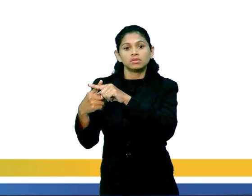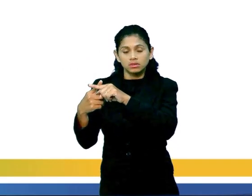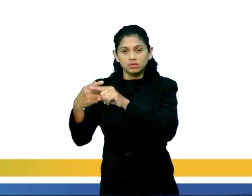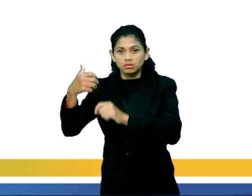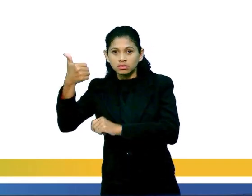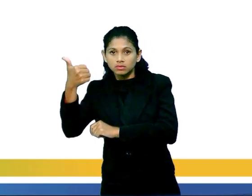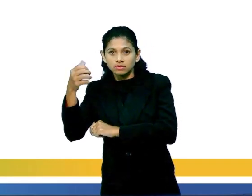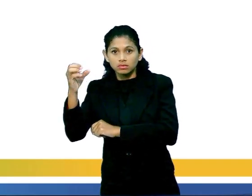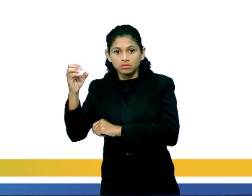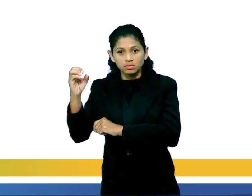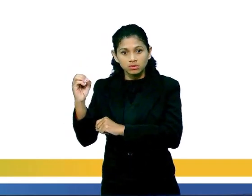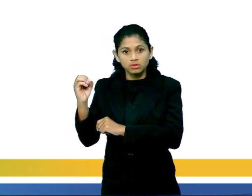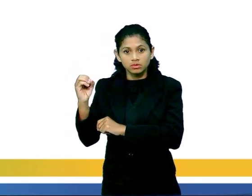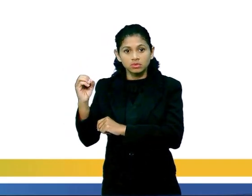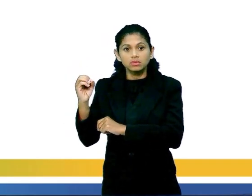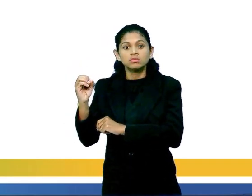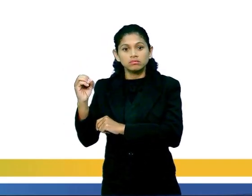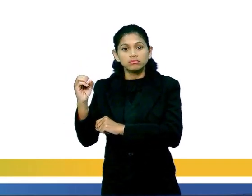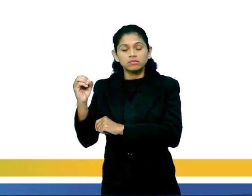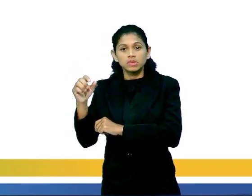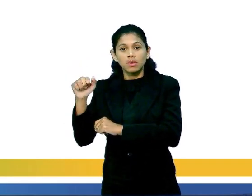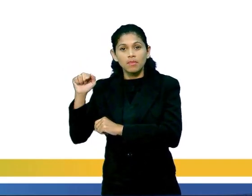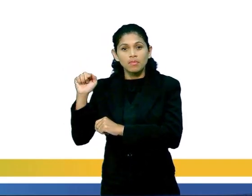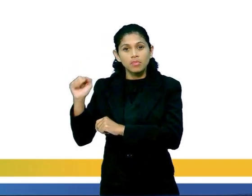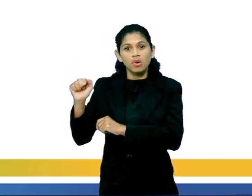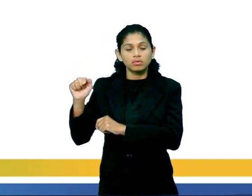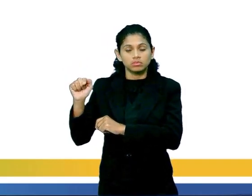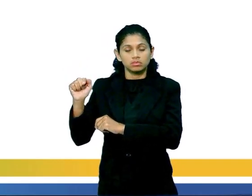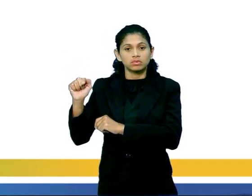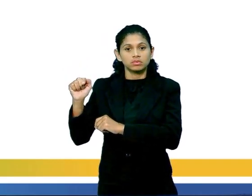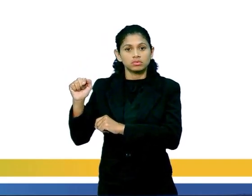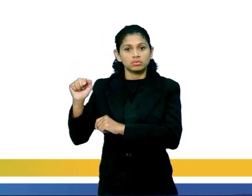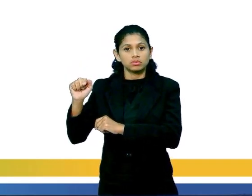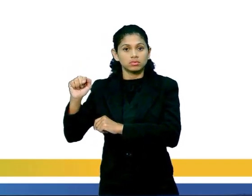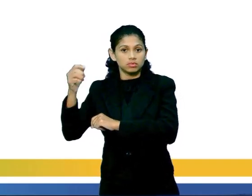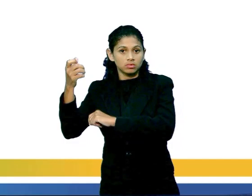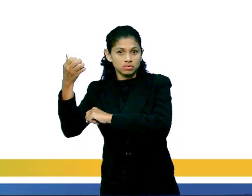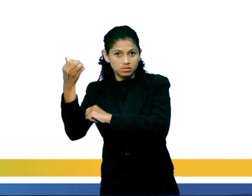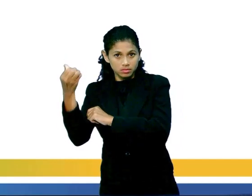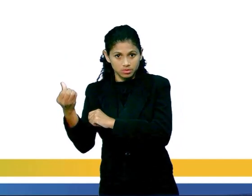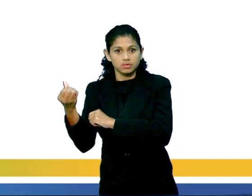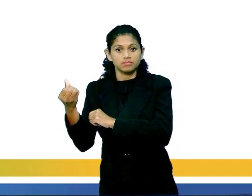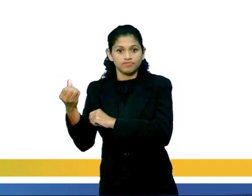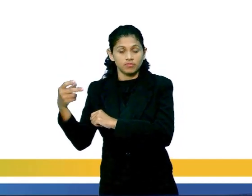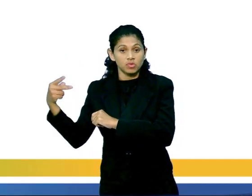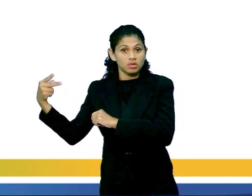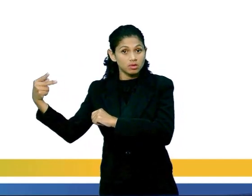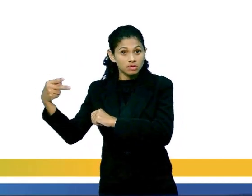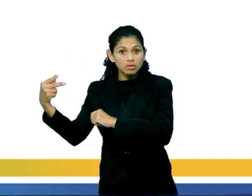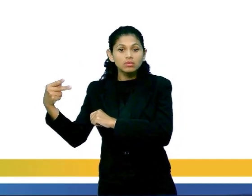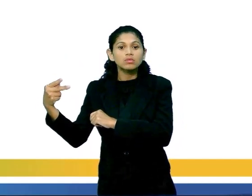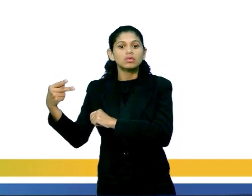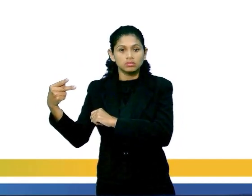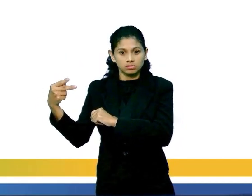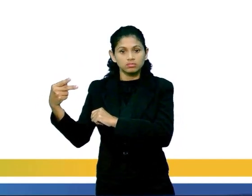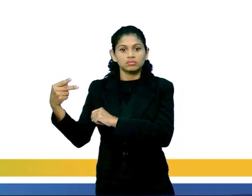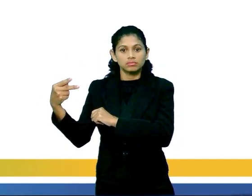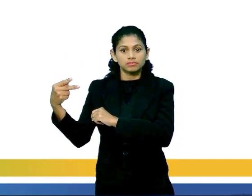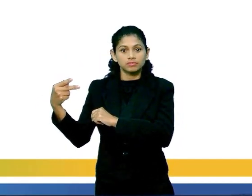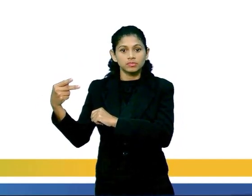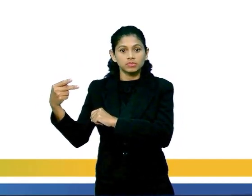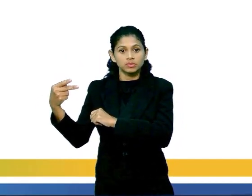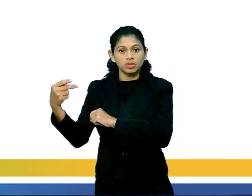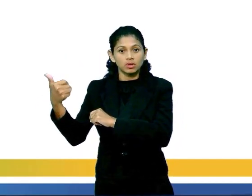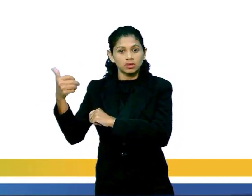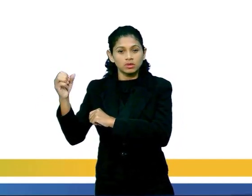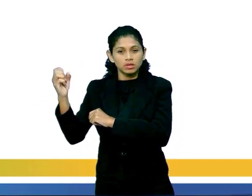aí, então, 10x vezes x, 10x quadrado. E 10x vezes 6 dá